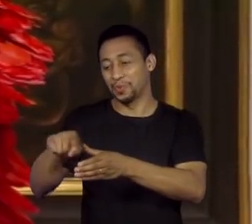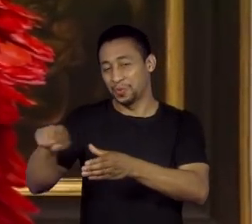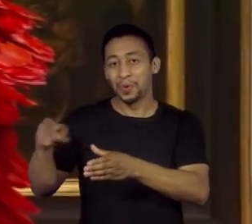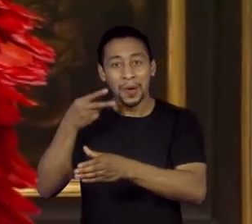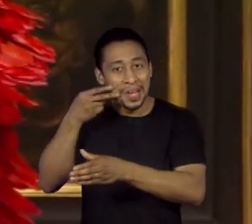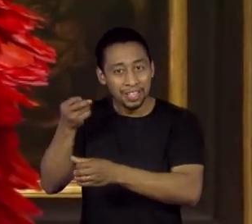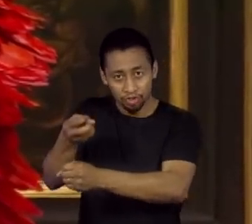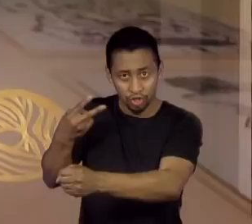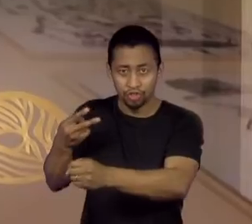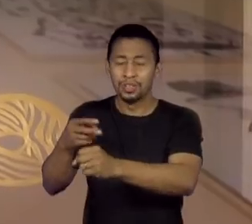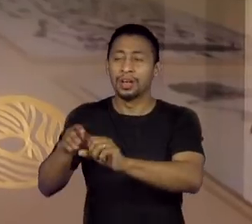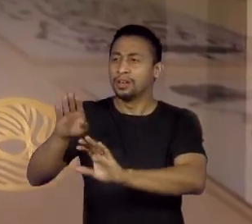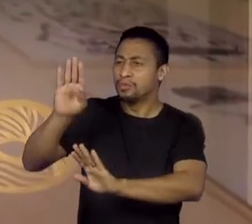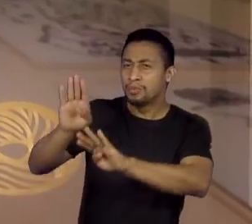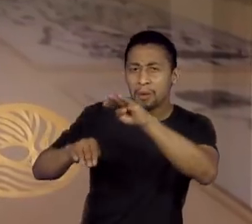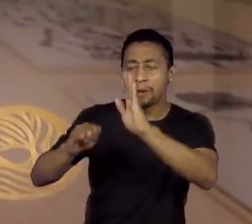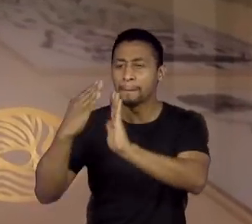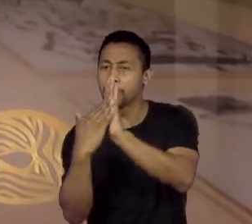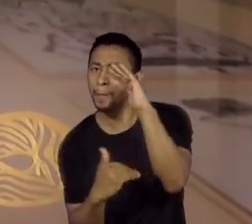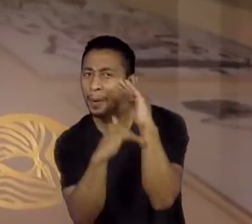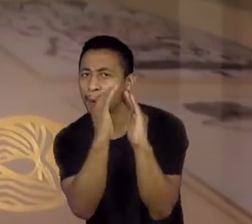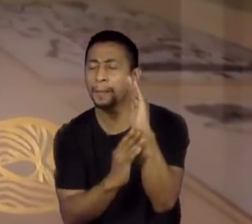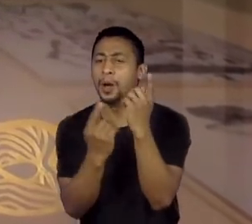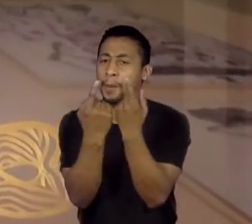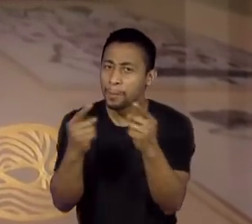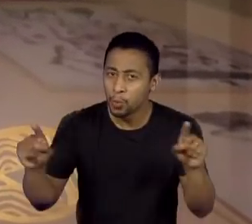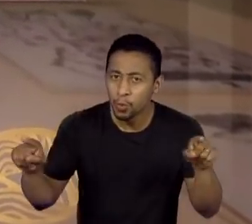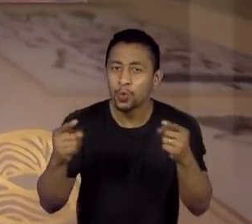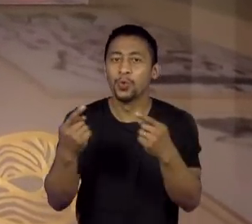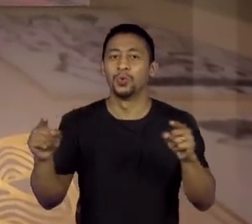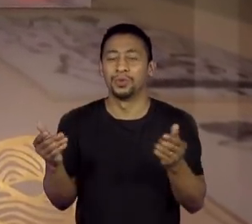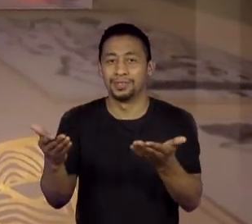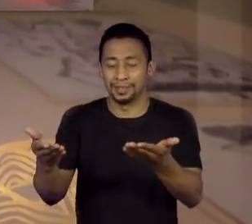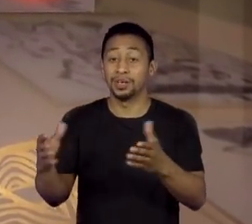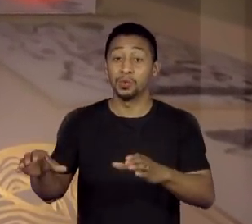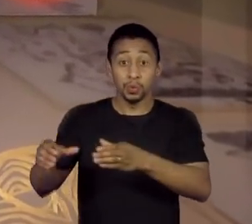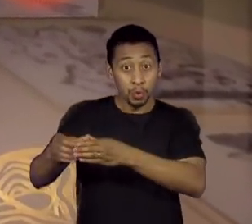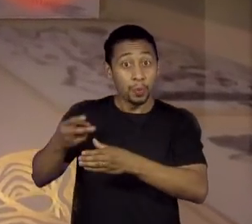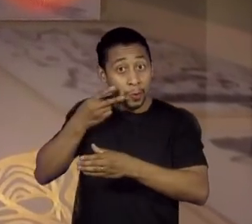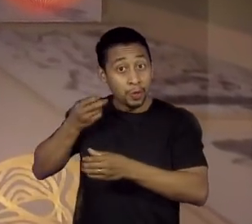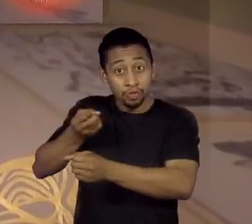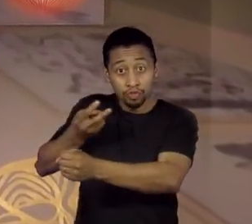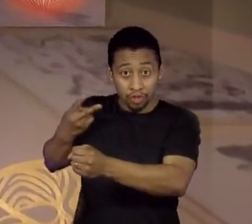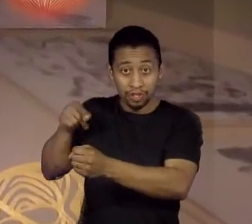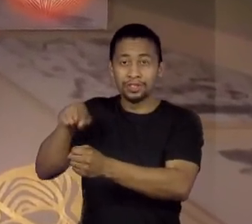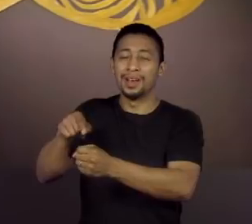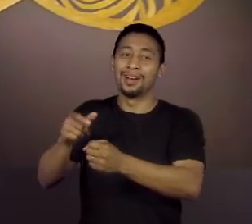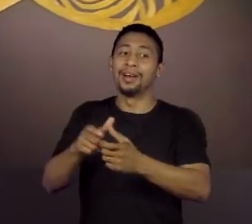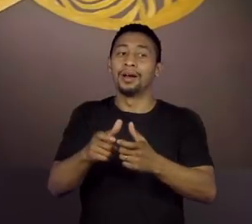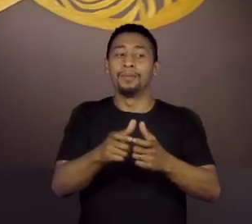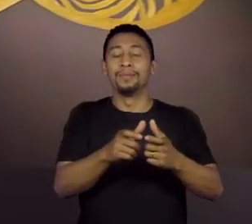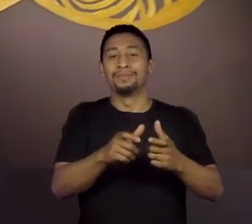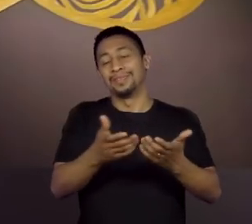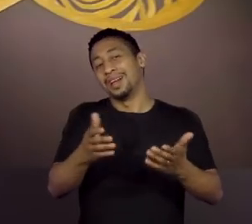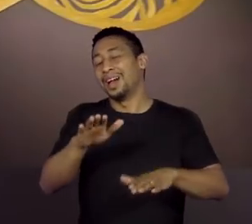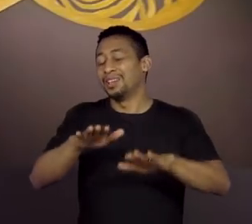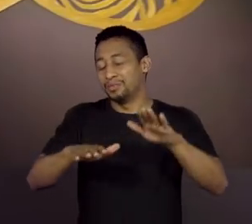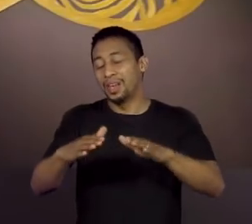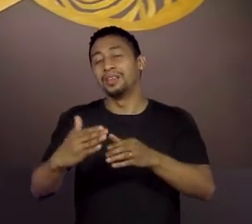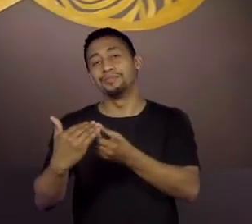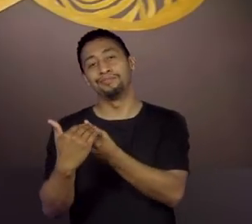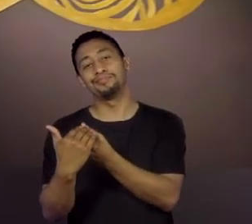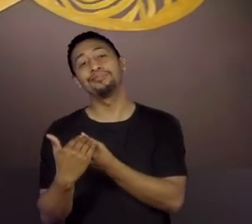ou visuais, musicais, etc., né, dos povos indígenas sempre foram diminuídas em relação à